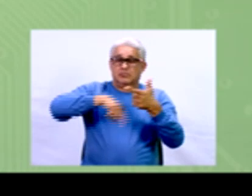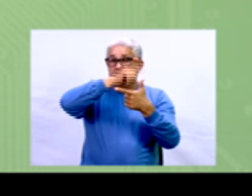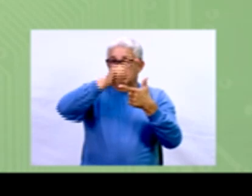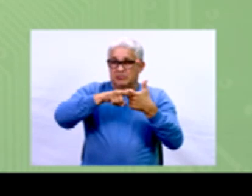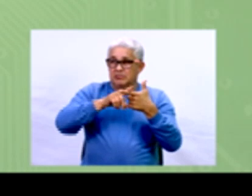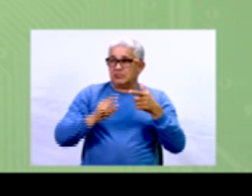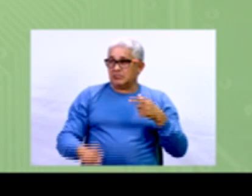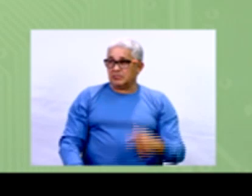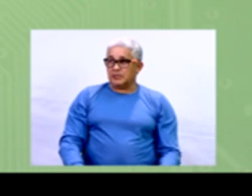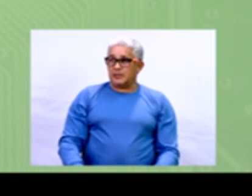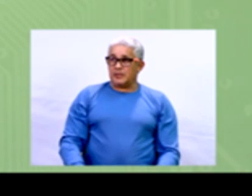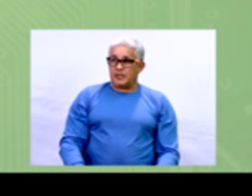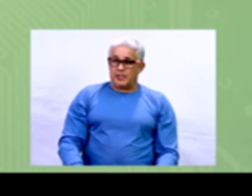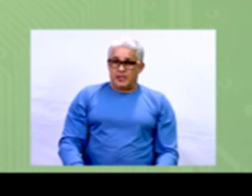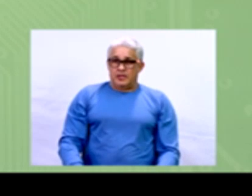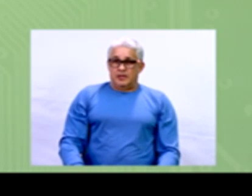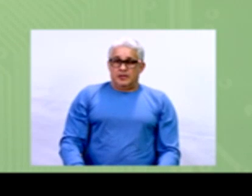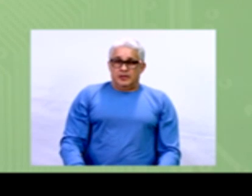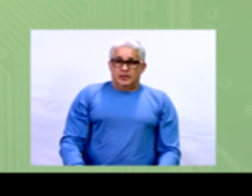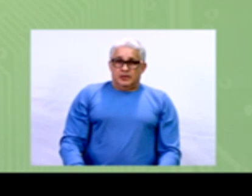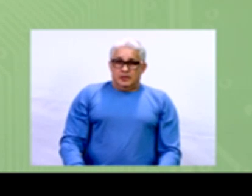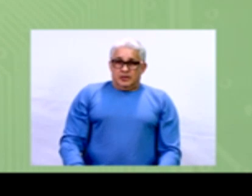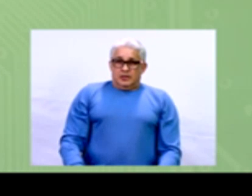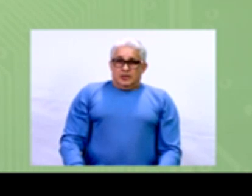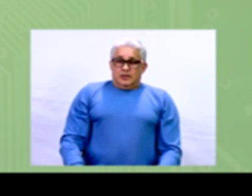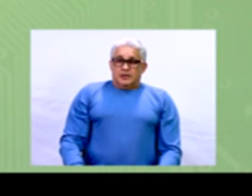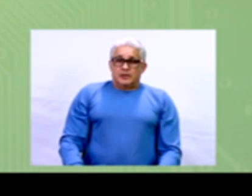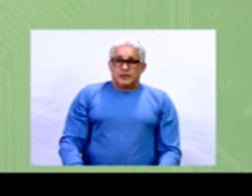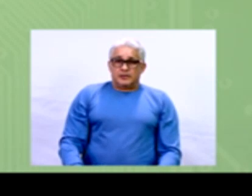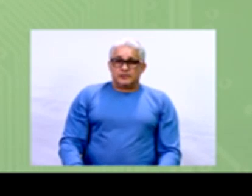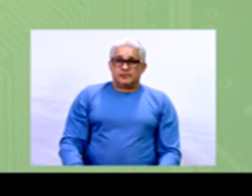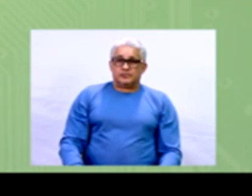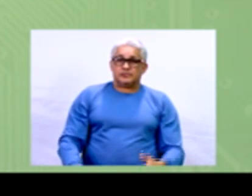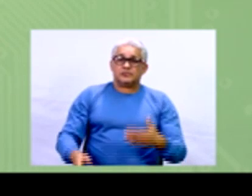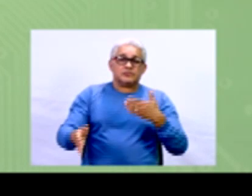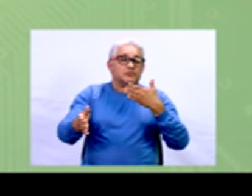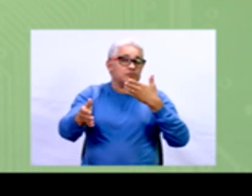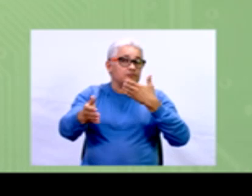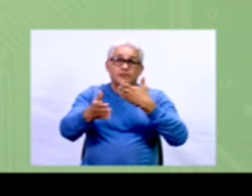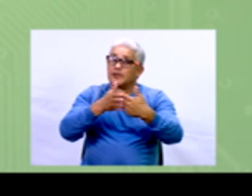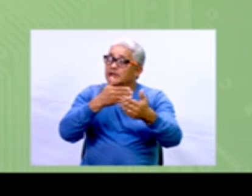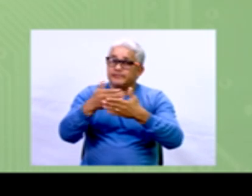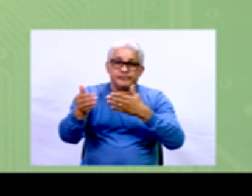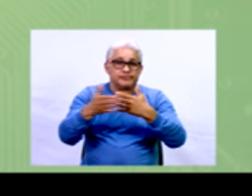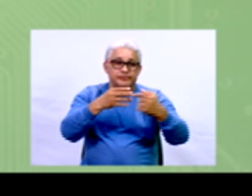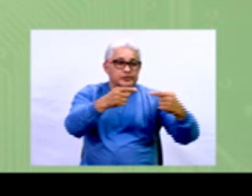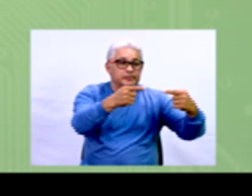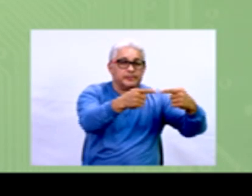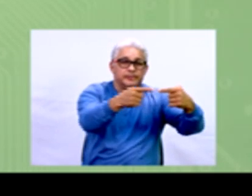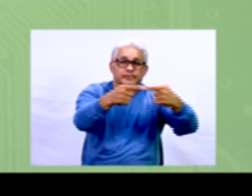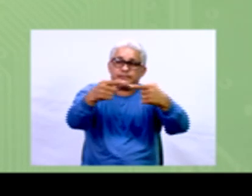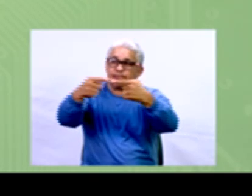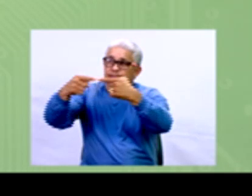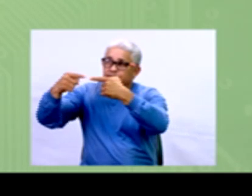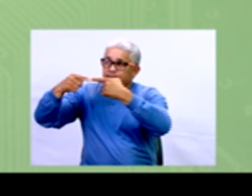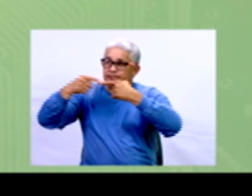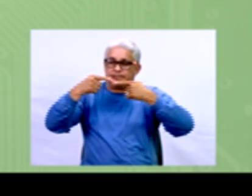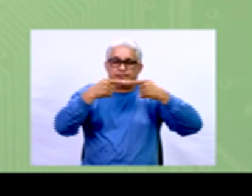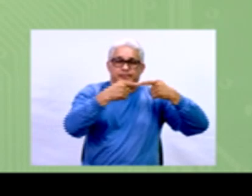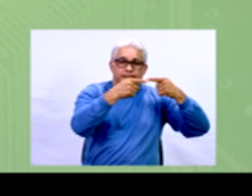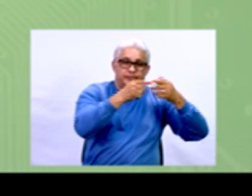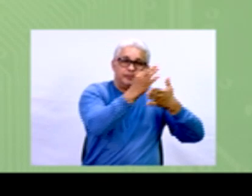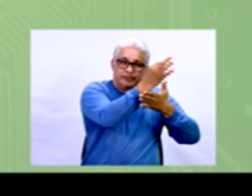outra definição, que é do autor Ramos, que ele fala que multimídia é qualquer combinação